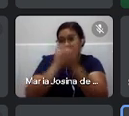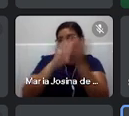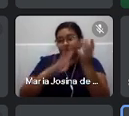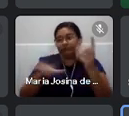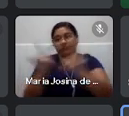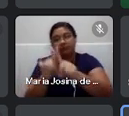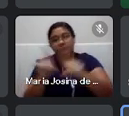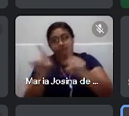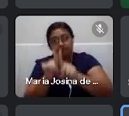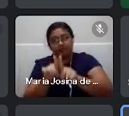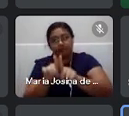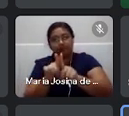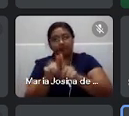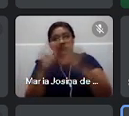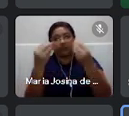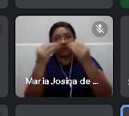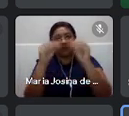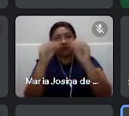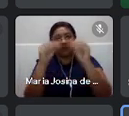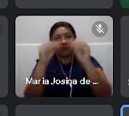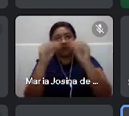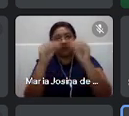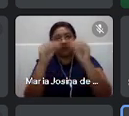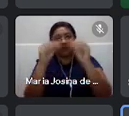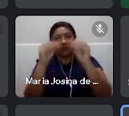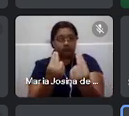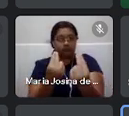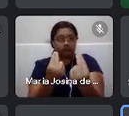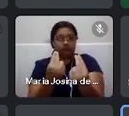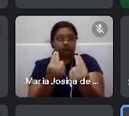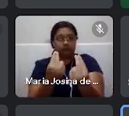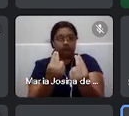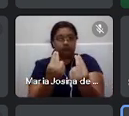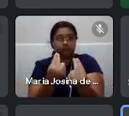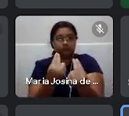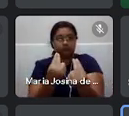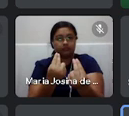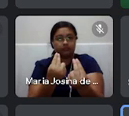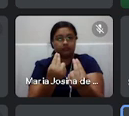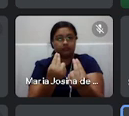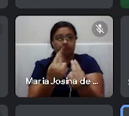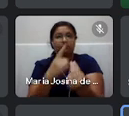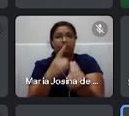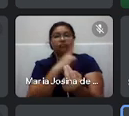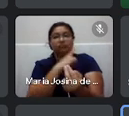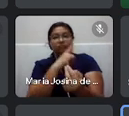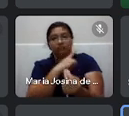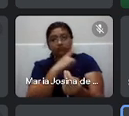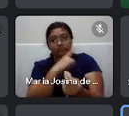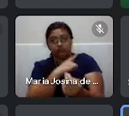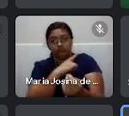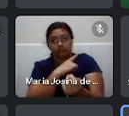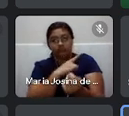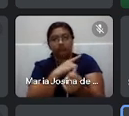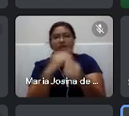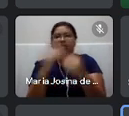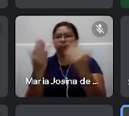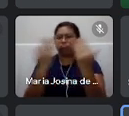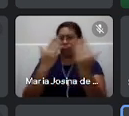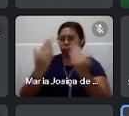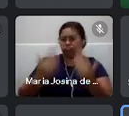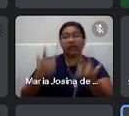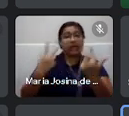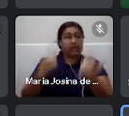colocar as notas, a mesma nota, né? Para que haja essa conversa,